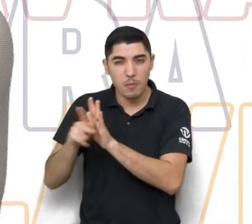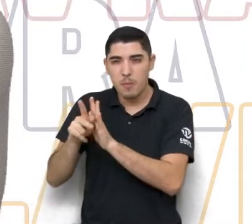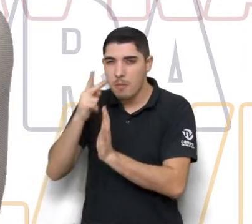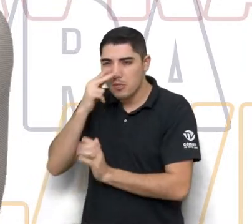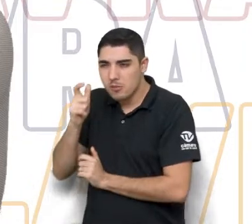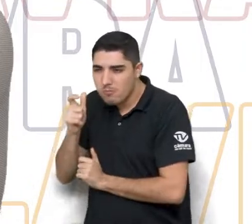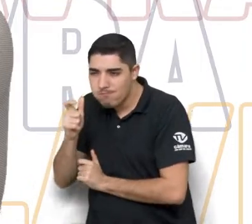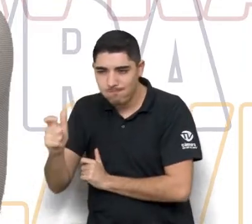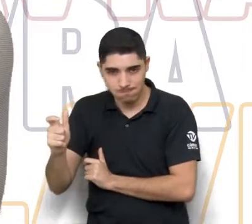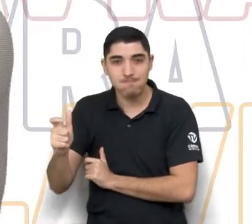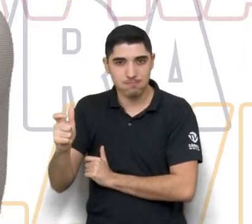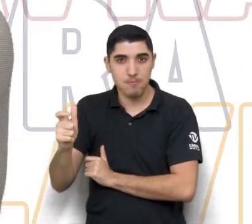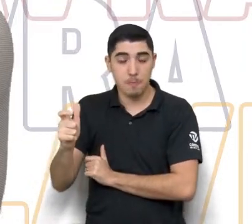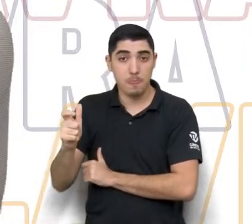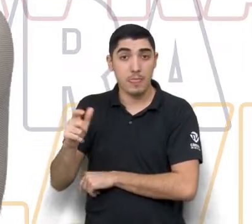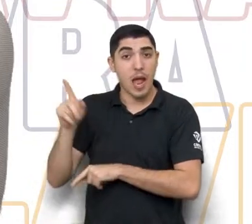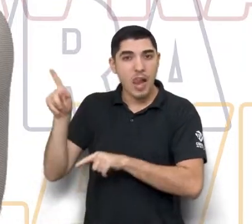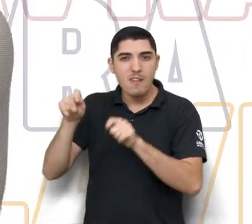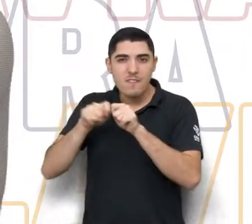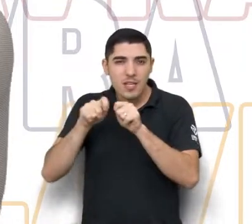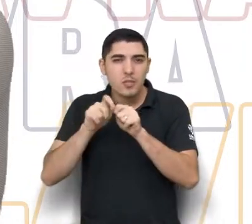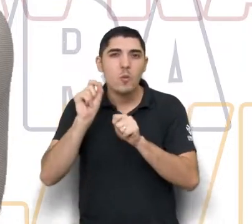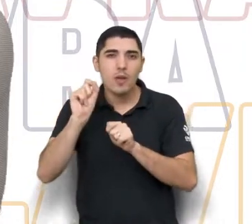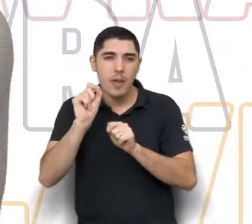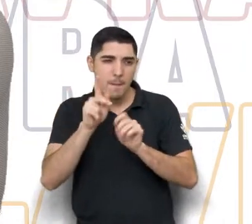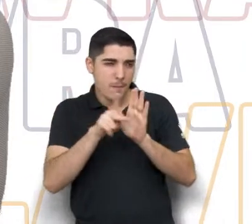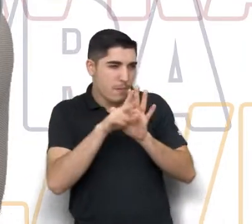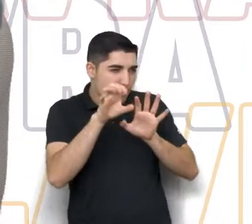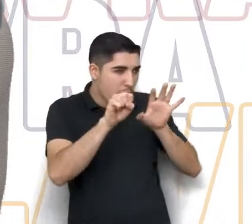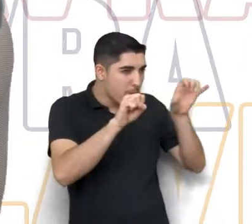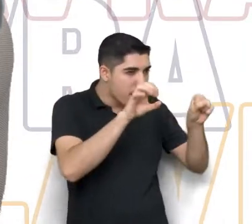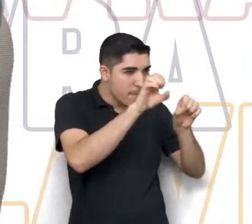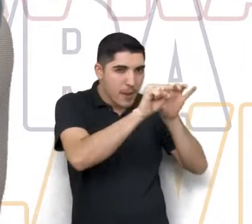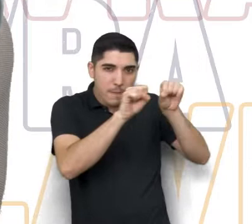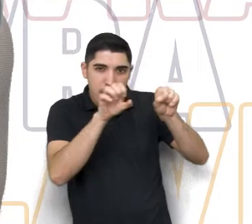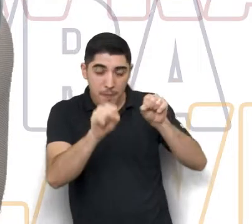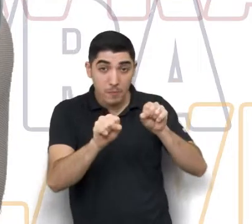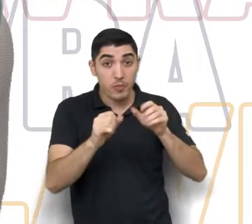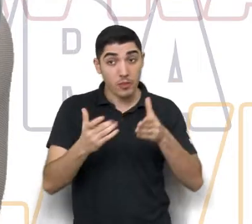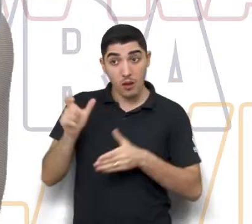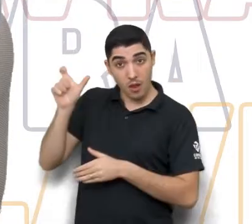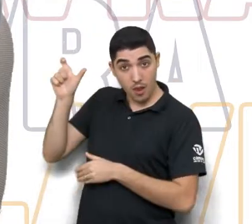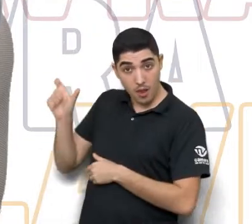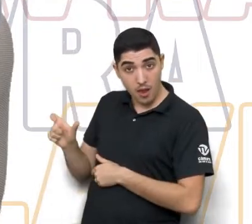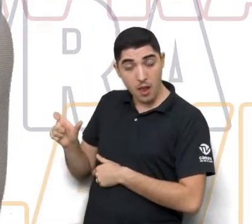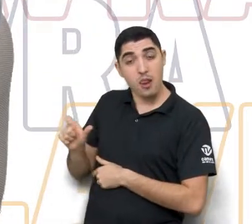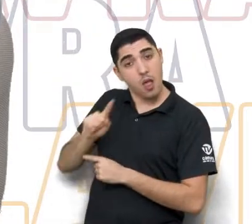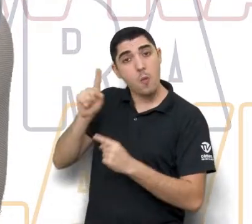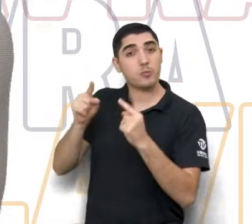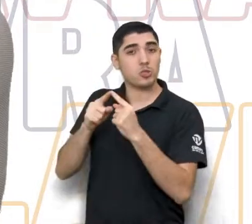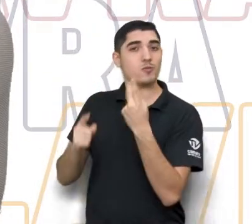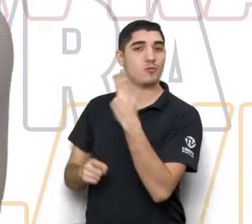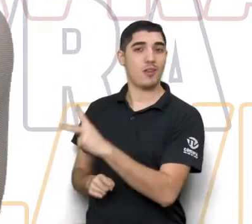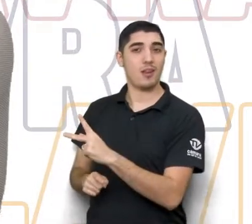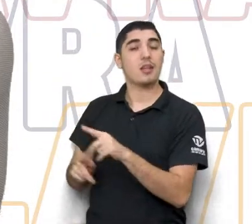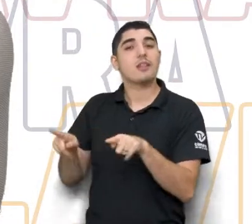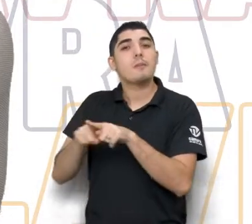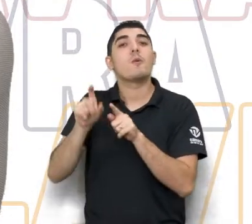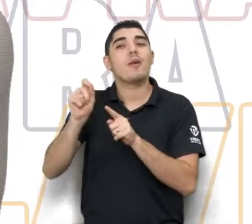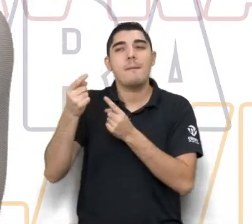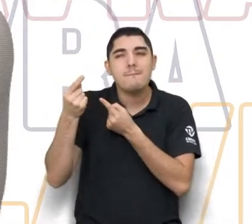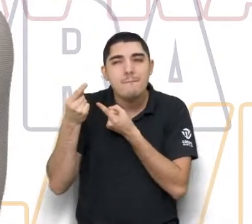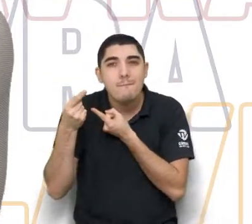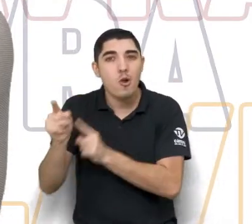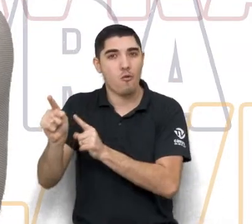radar, né? Ele vai fazendo a varredura. Então o papel do poeta na sociedade é justamente esse, também de